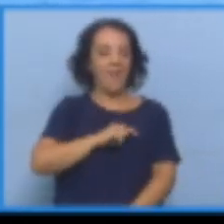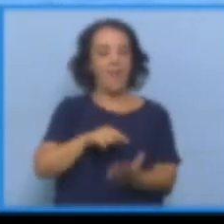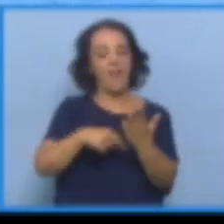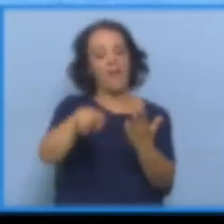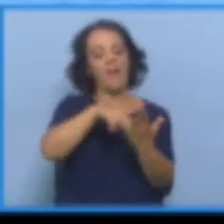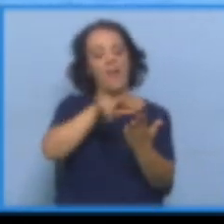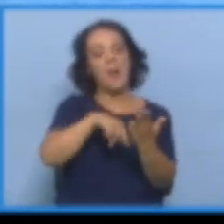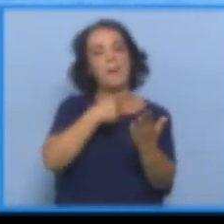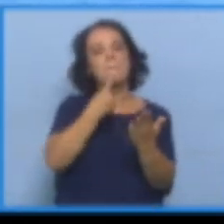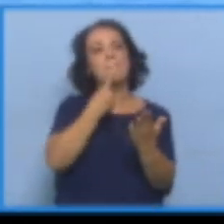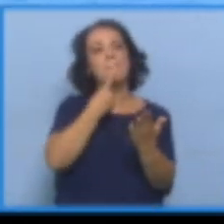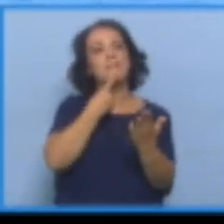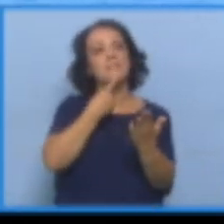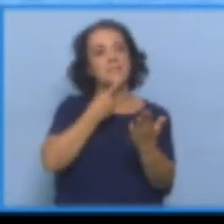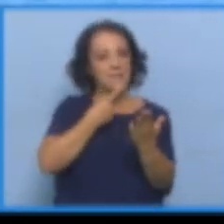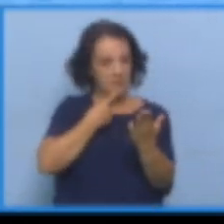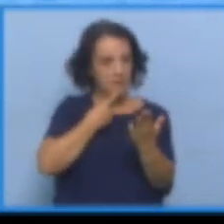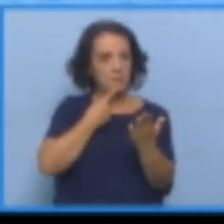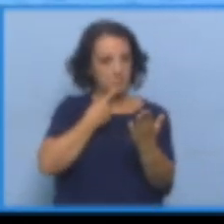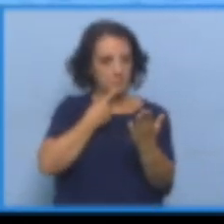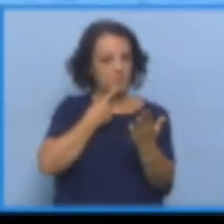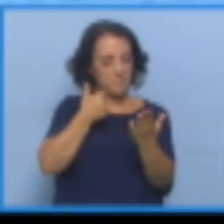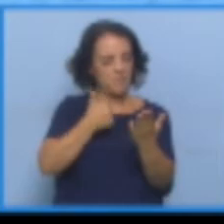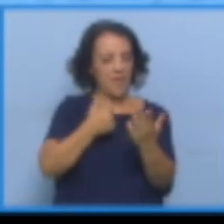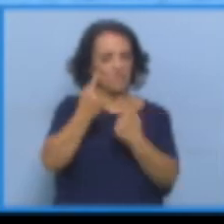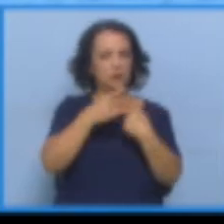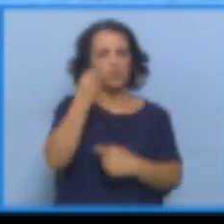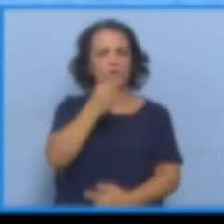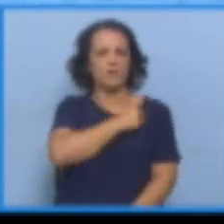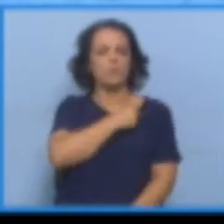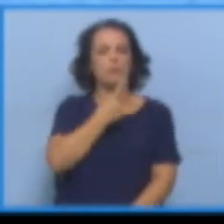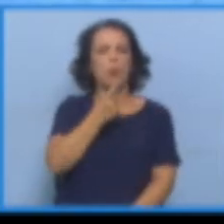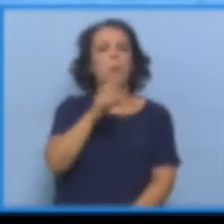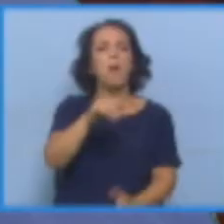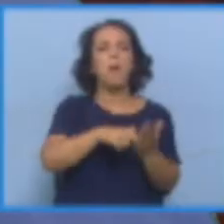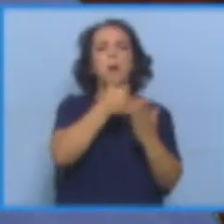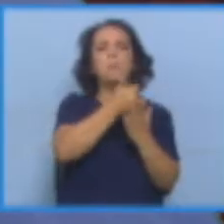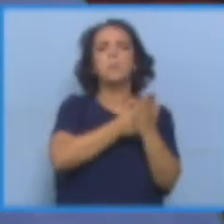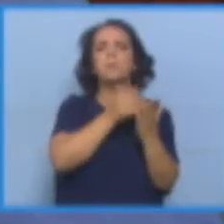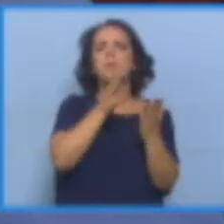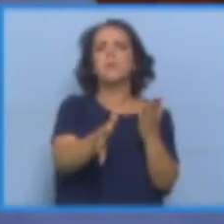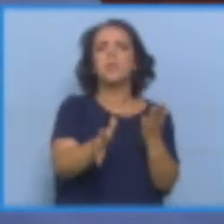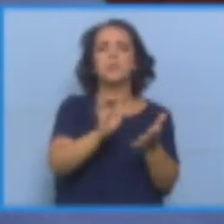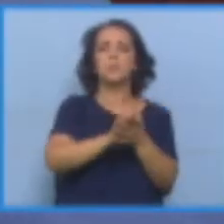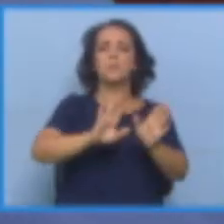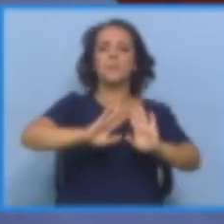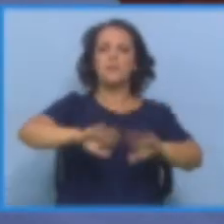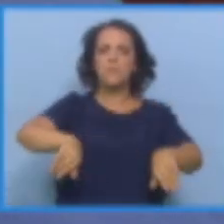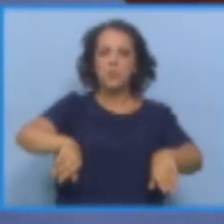letra, pode ser duro. Pode ser duro para os jovens, não é? Quantas vezes os jovens nos questionam, mas na Bíblia está a dizer que o